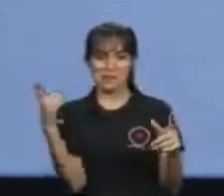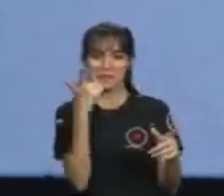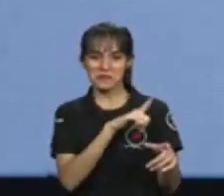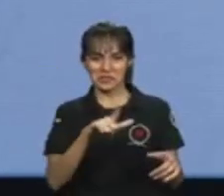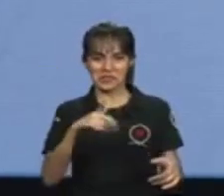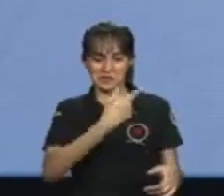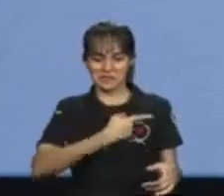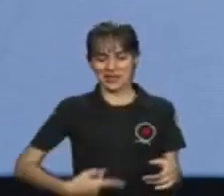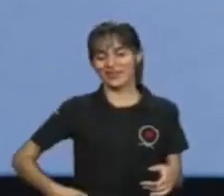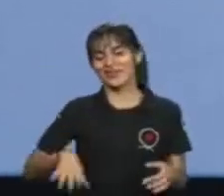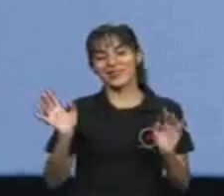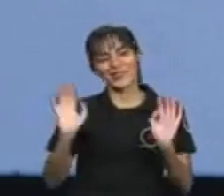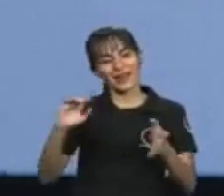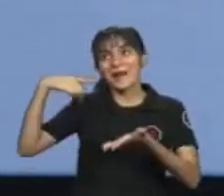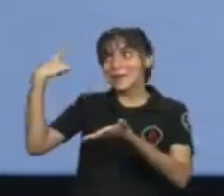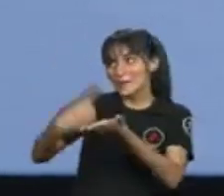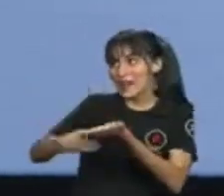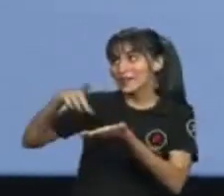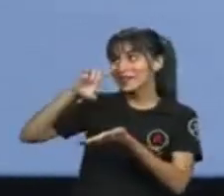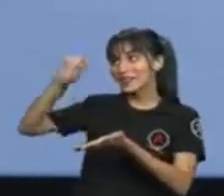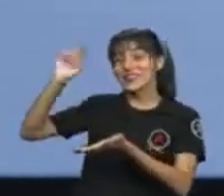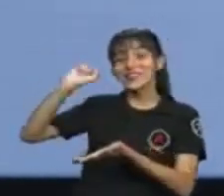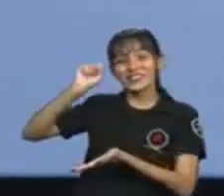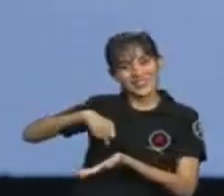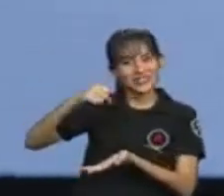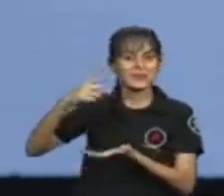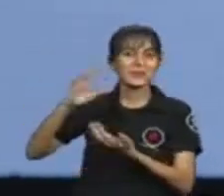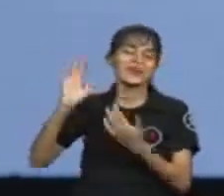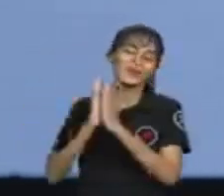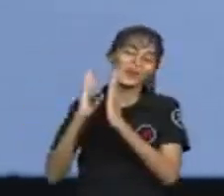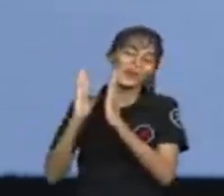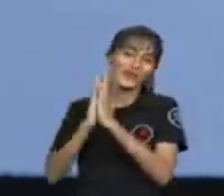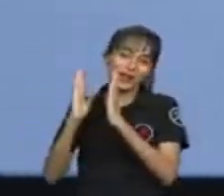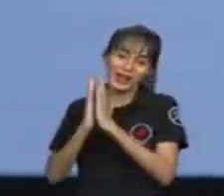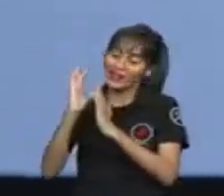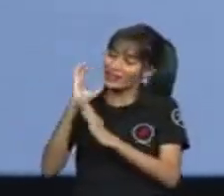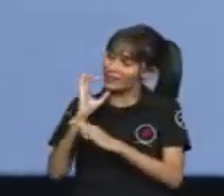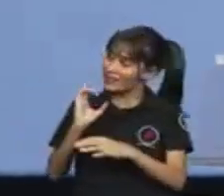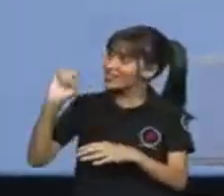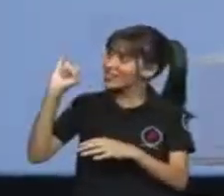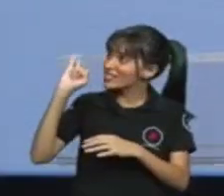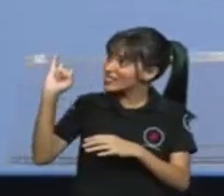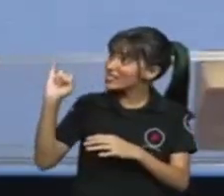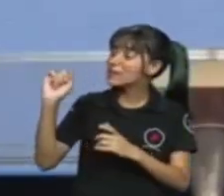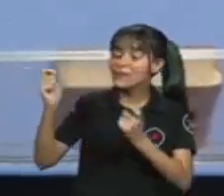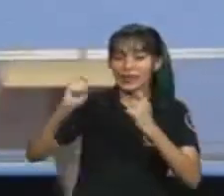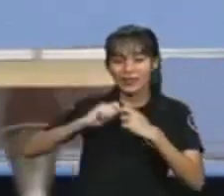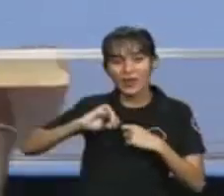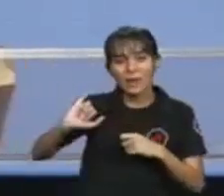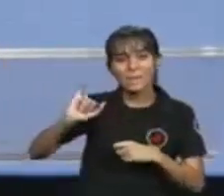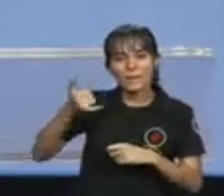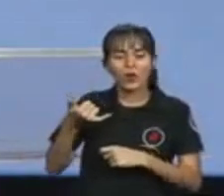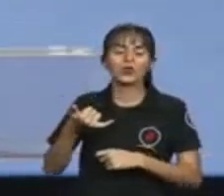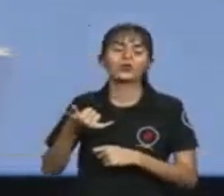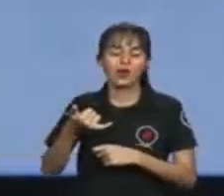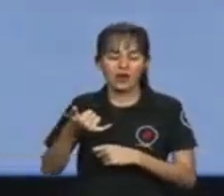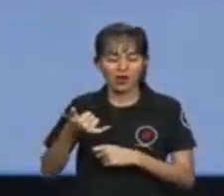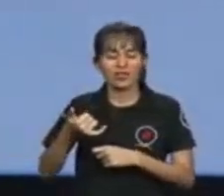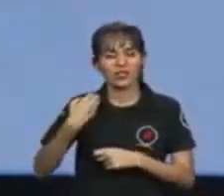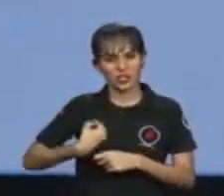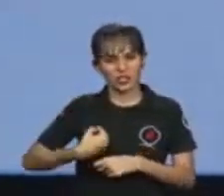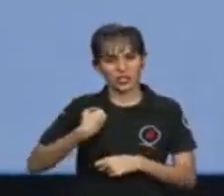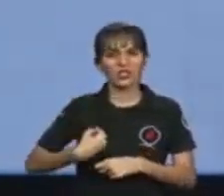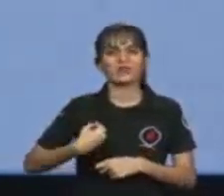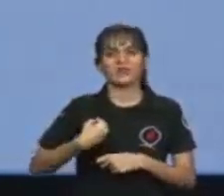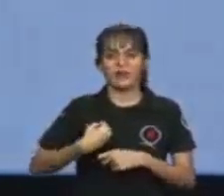Mas não foi assim a oração. Eu falei, Senhor, se o Senhor me dá a oportunidade de estar no poder, eu